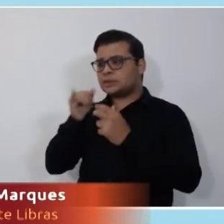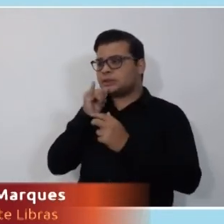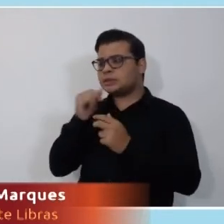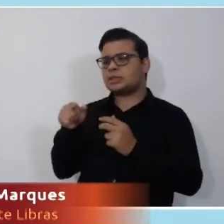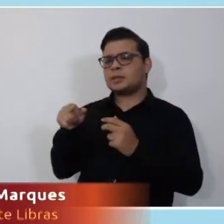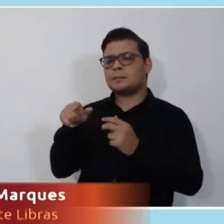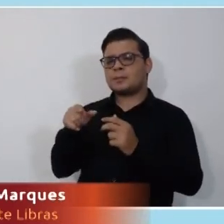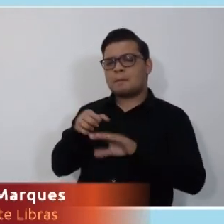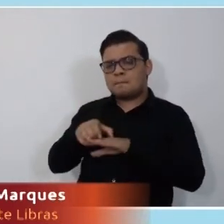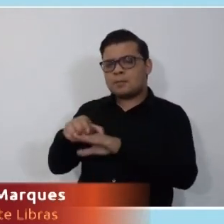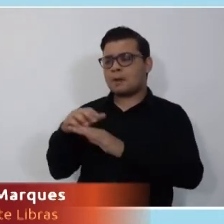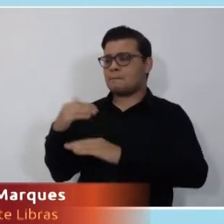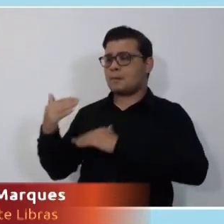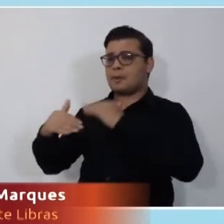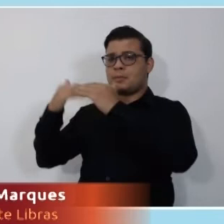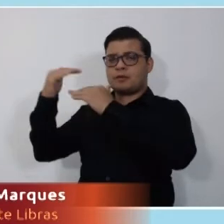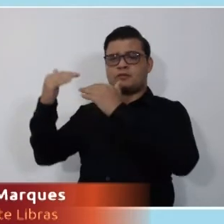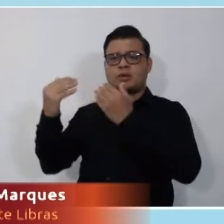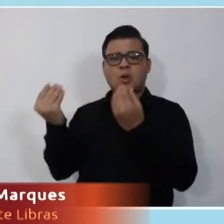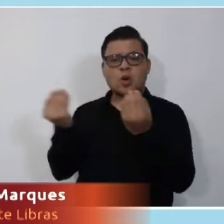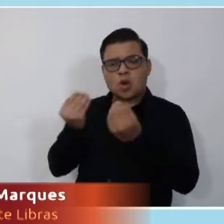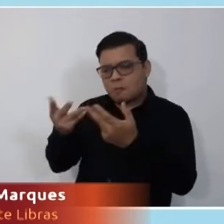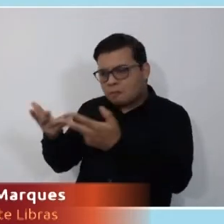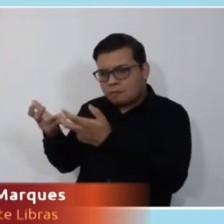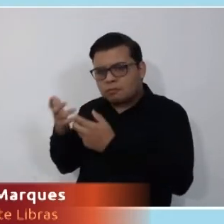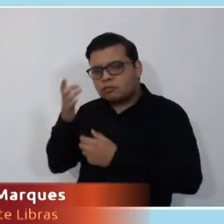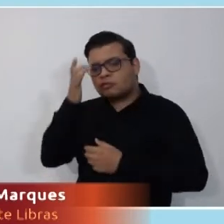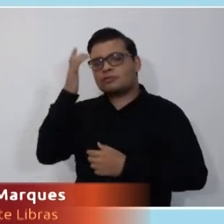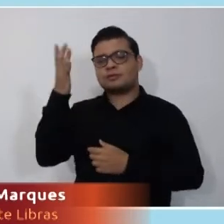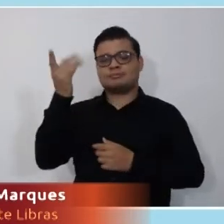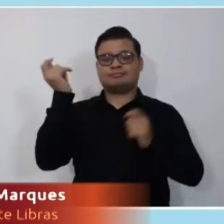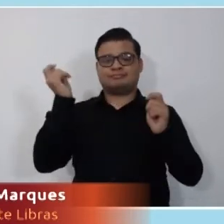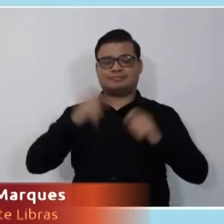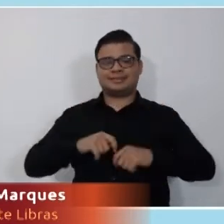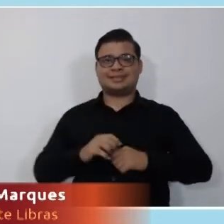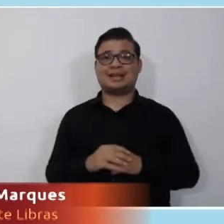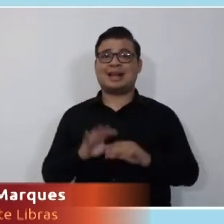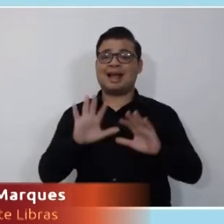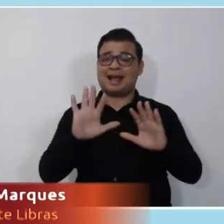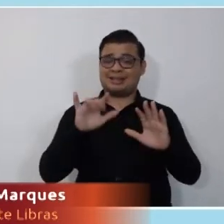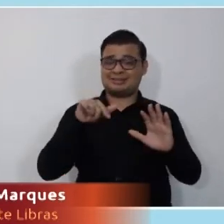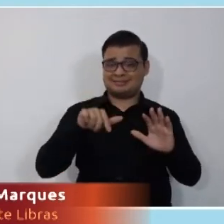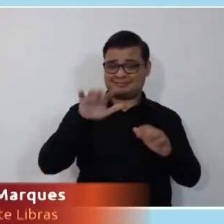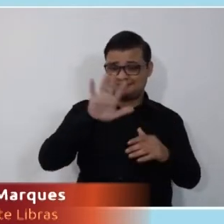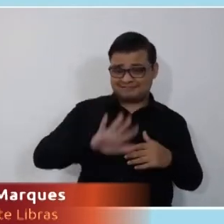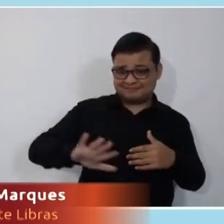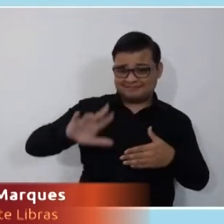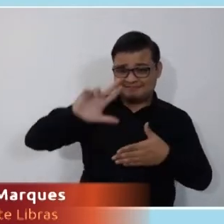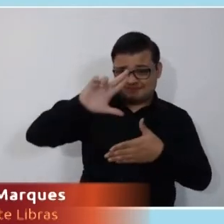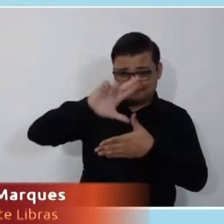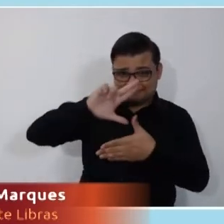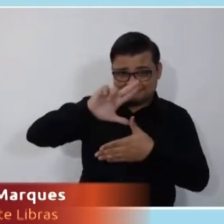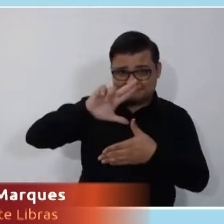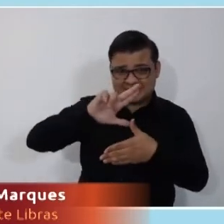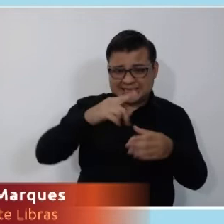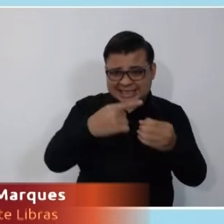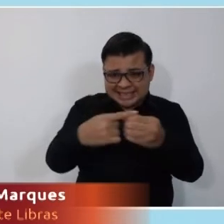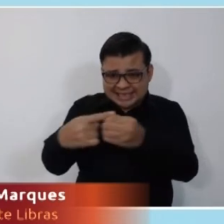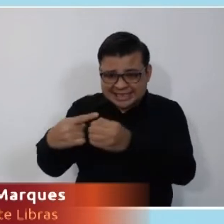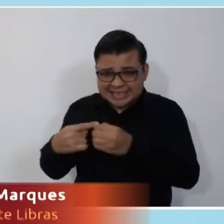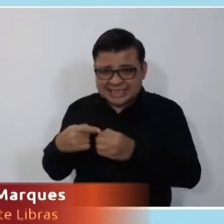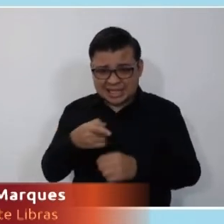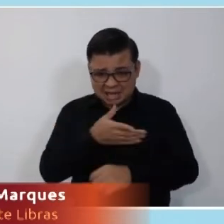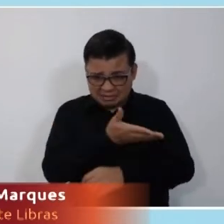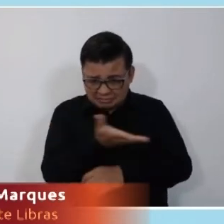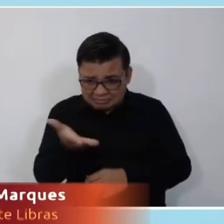poucas cidades latino-americanas fazem hoje em dia, né? São Paulo é realmente a única cidade no Brasil